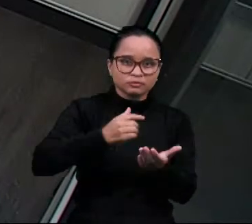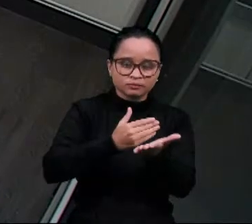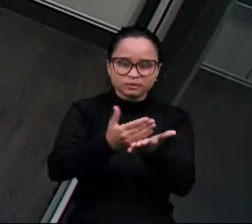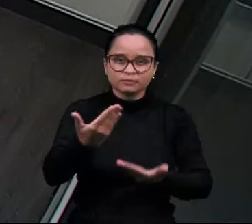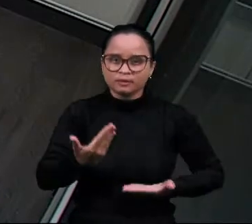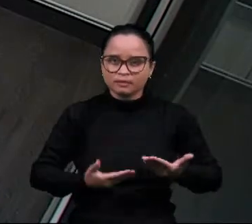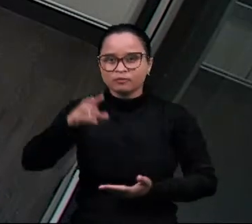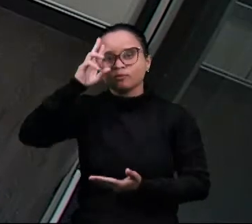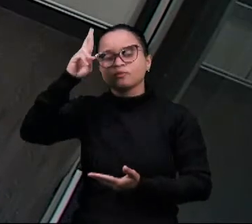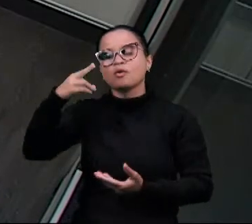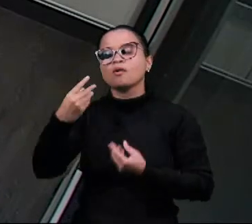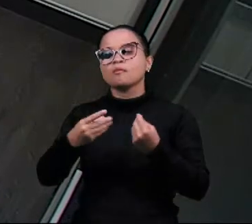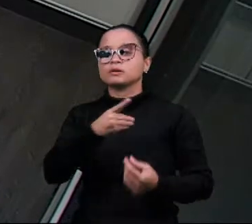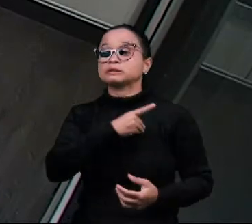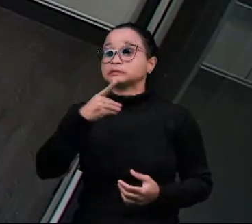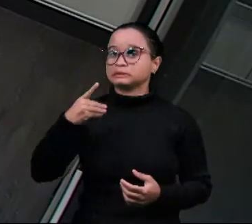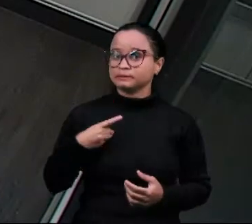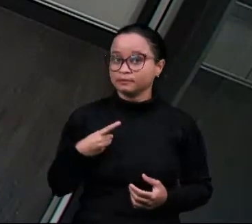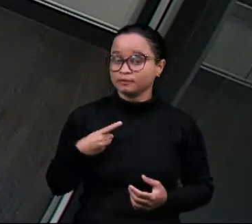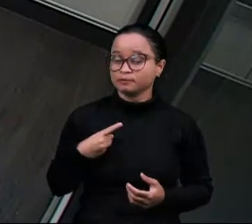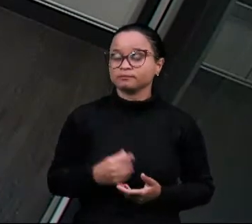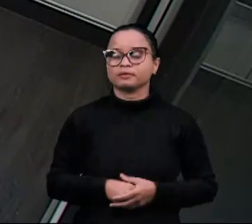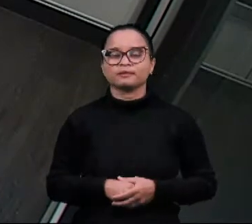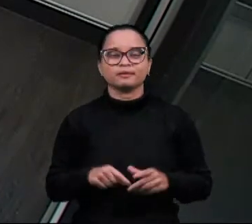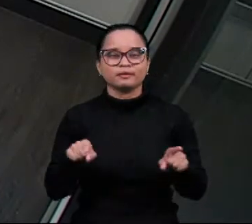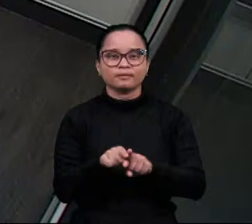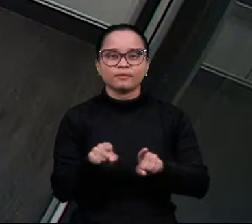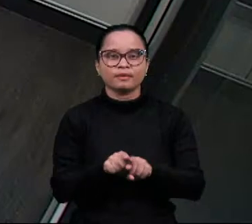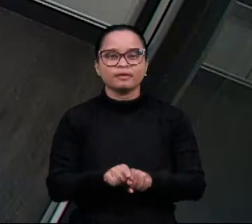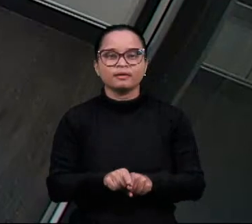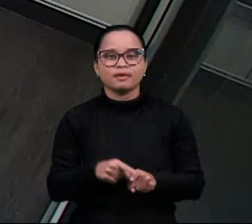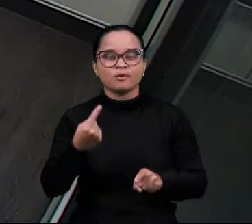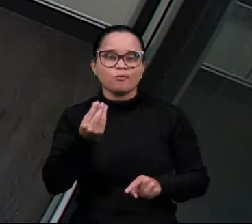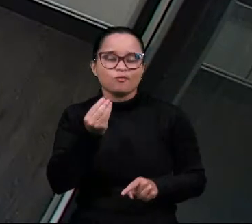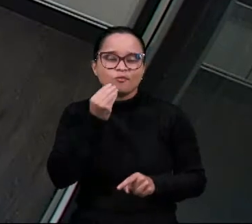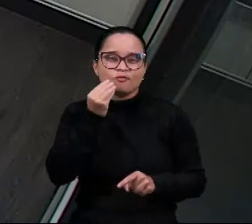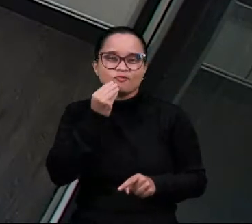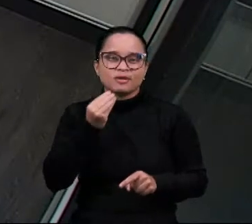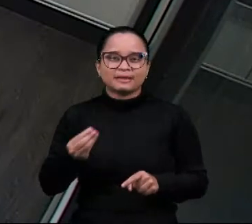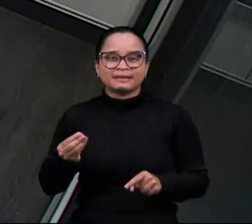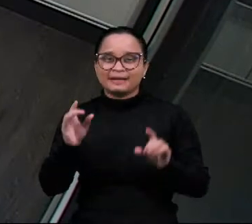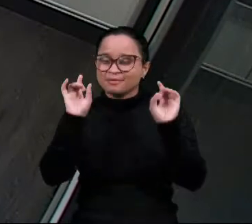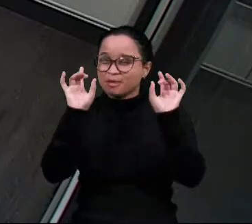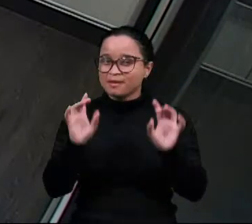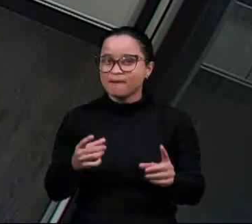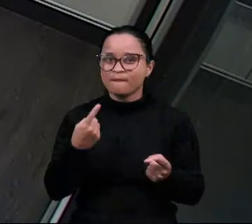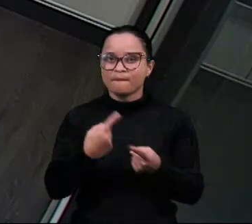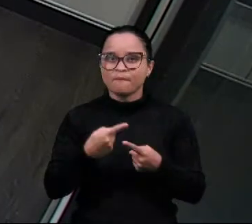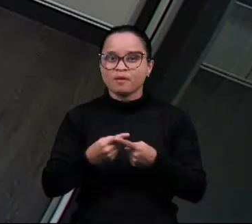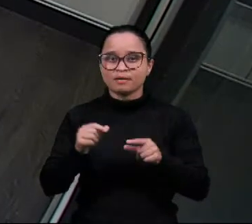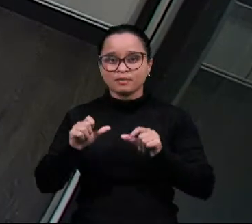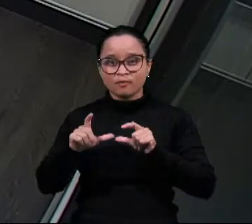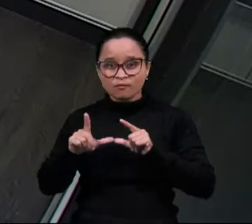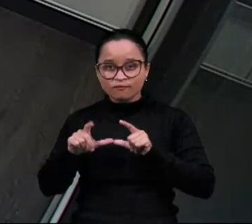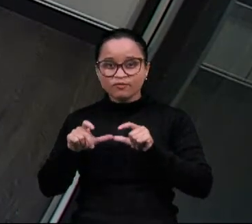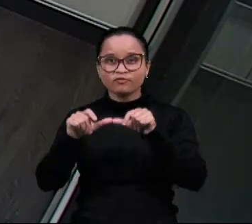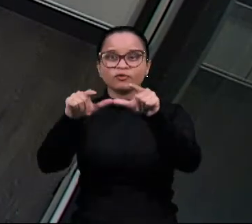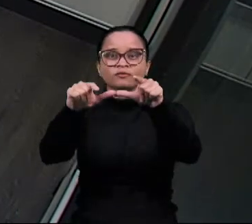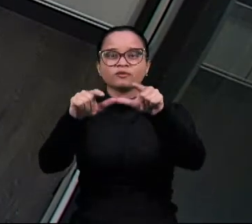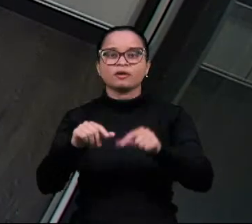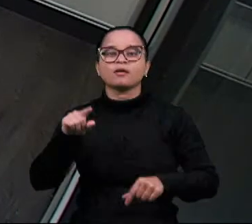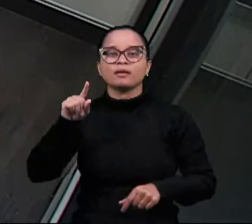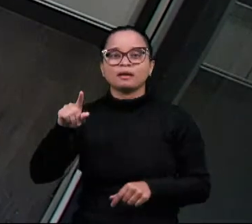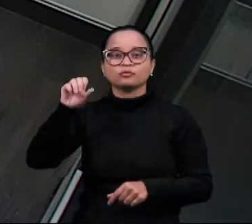diácono. Tive o privilégio de poder viajar por um bom tempo para o sul